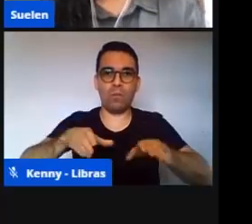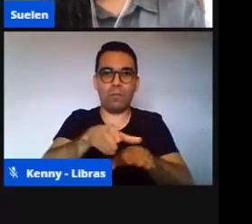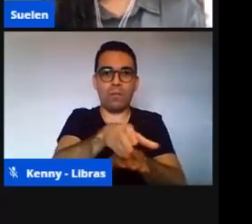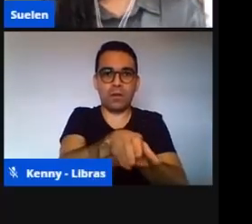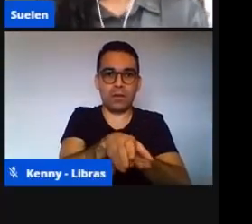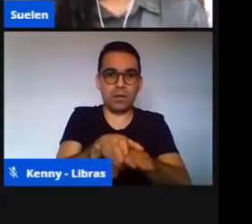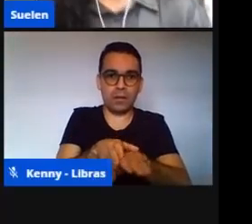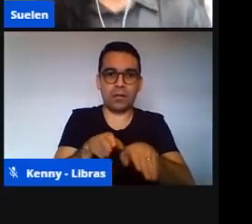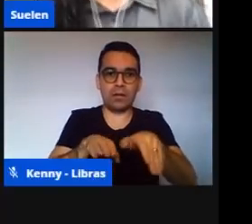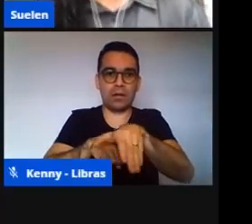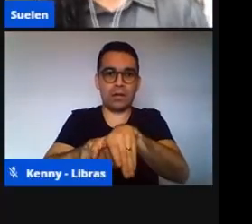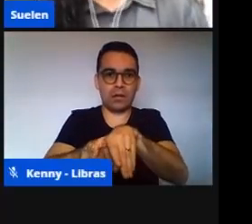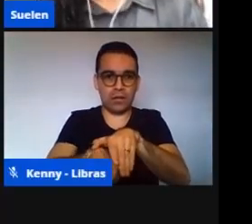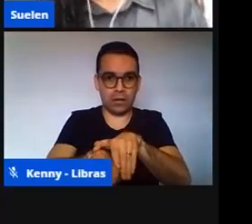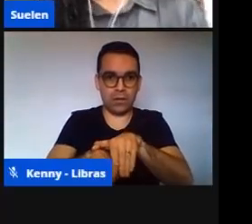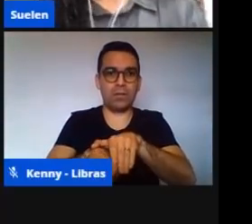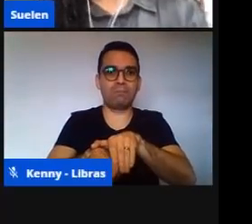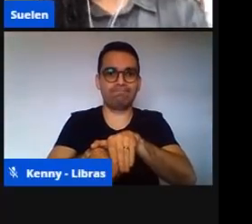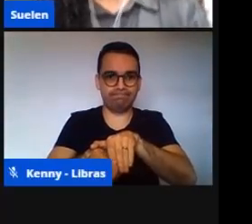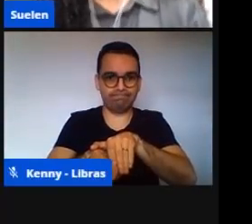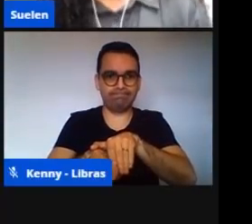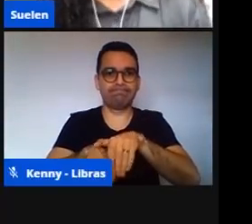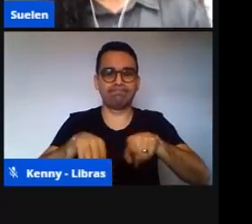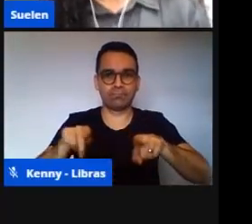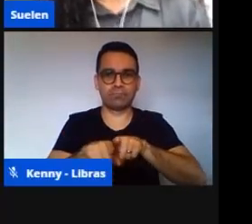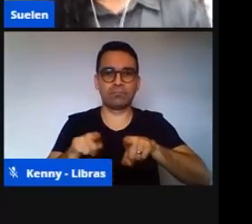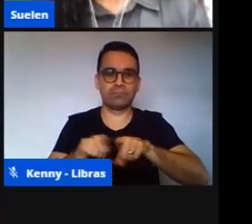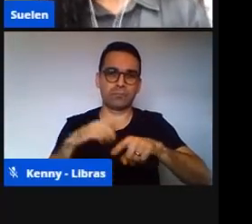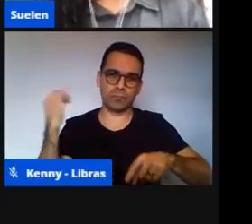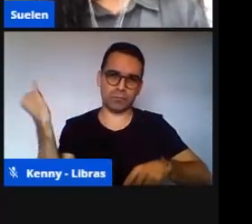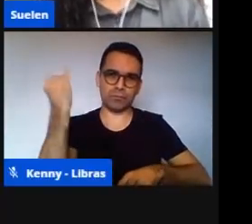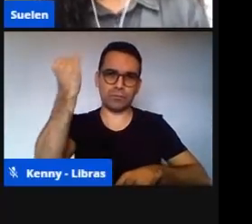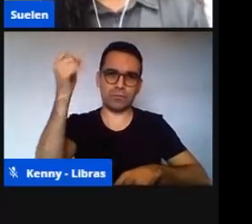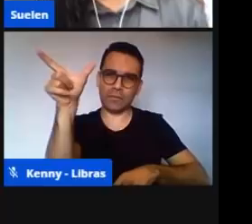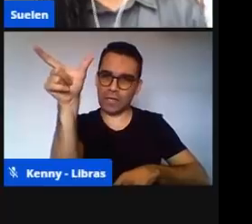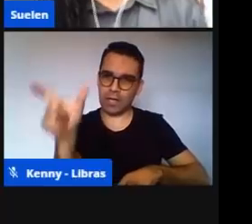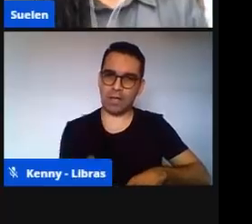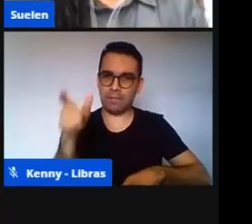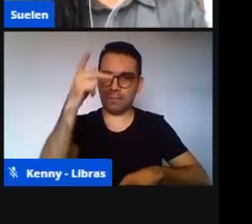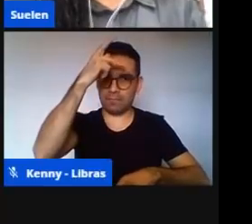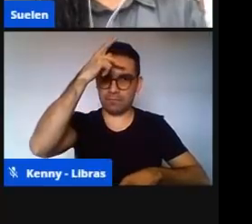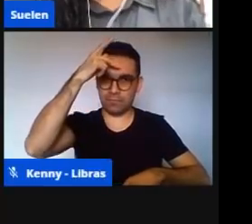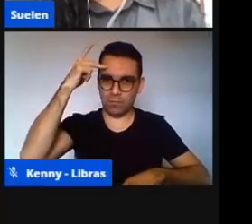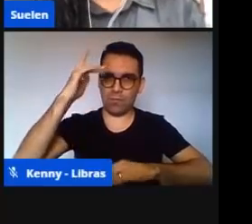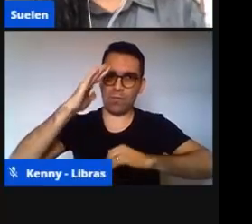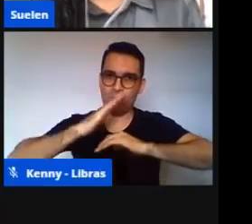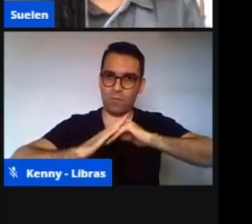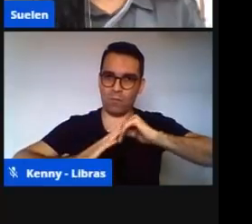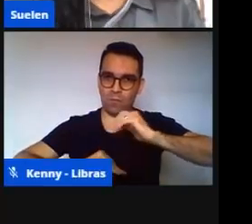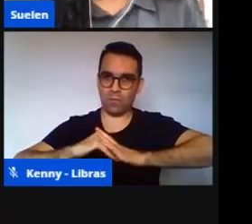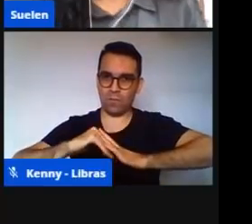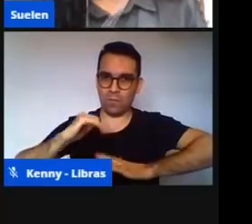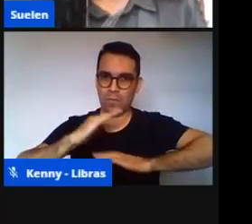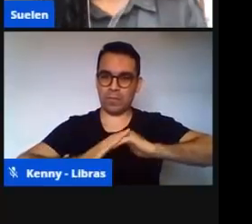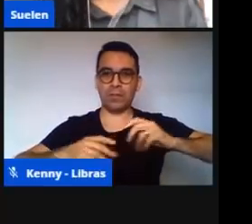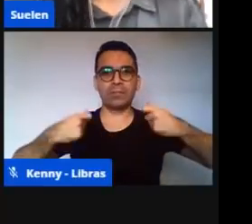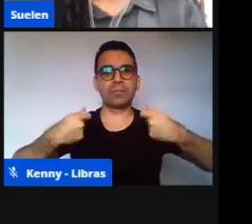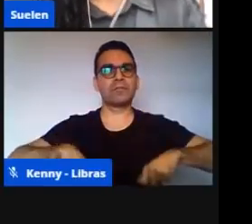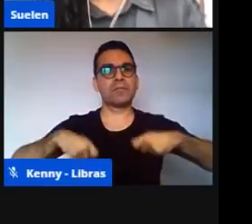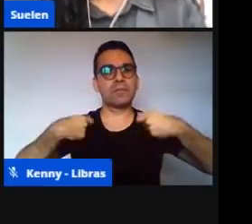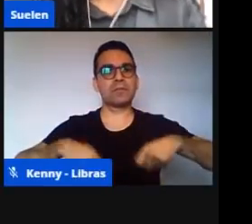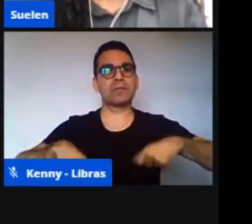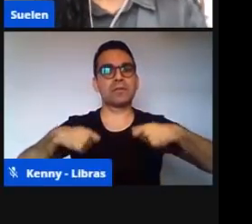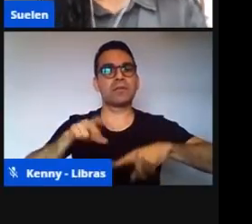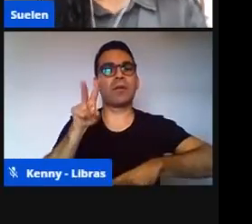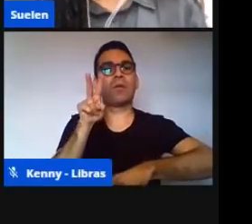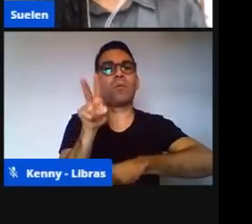das máscaras. É importante também que esse manipulador de alimento, ele zele pela higiene local do seu